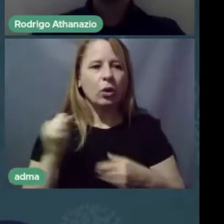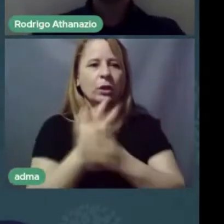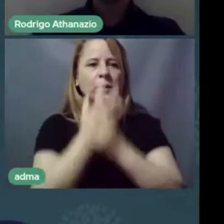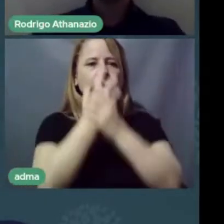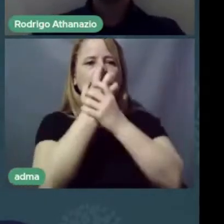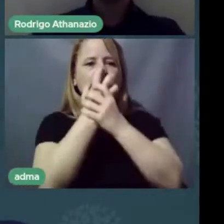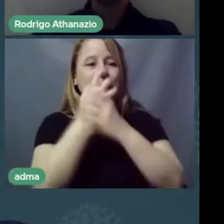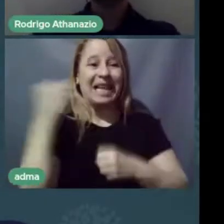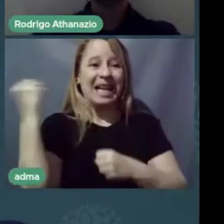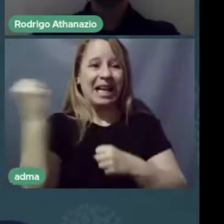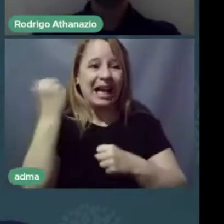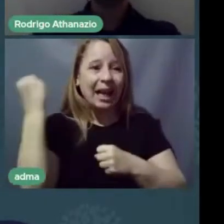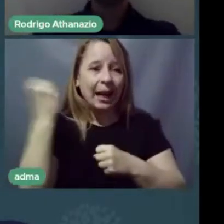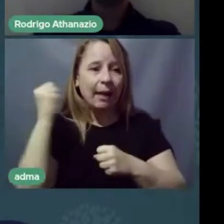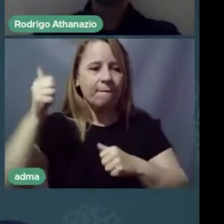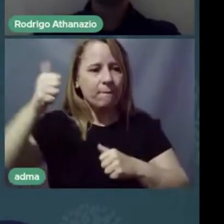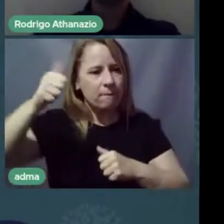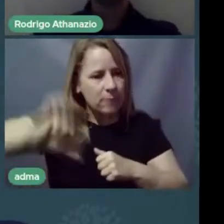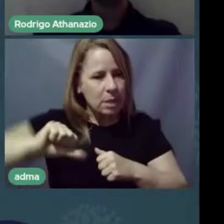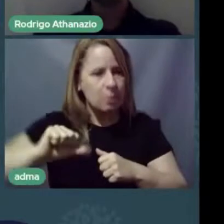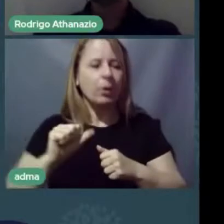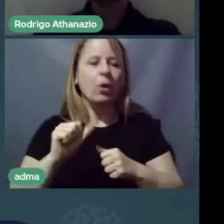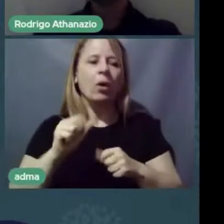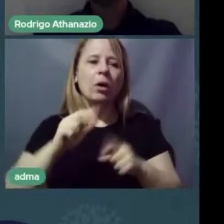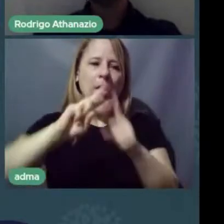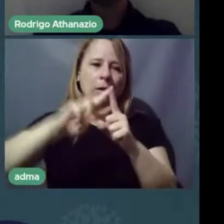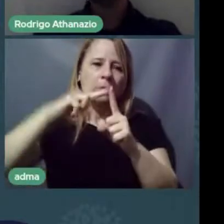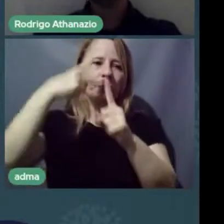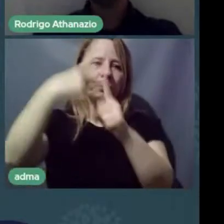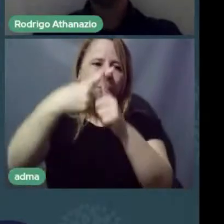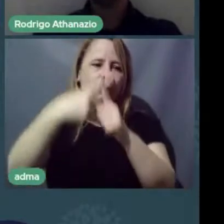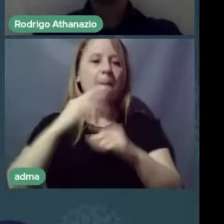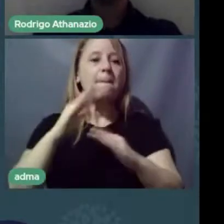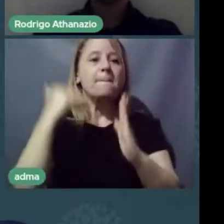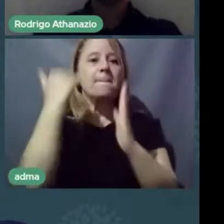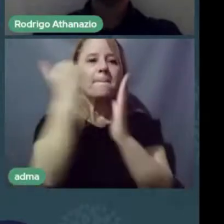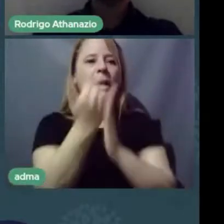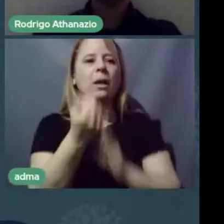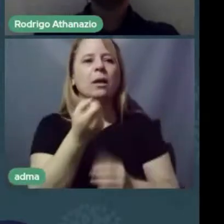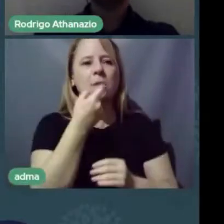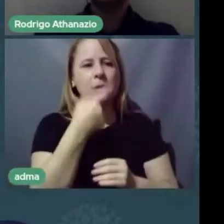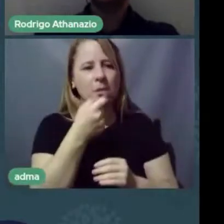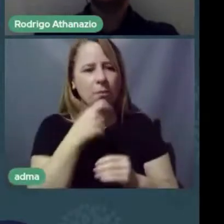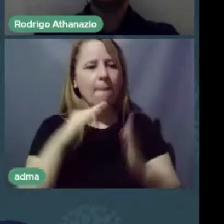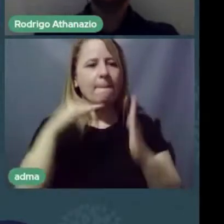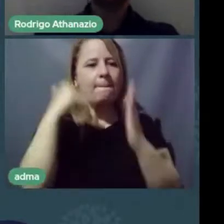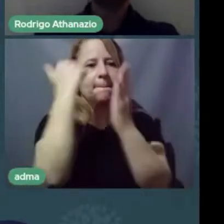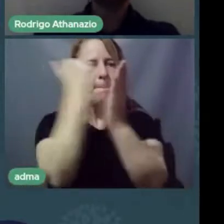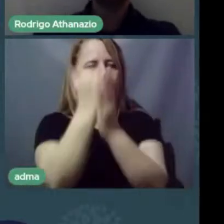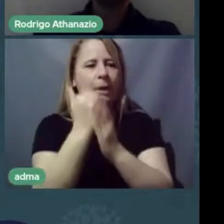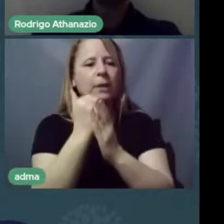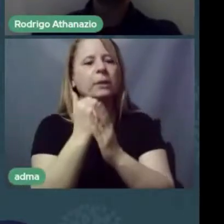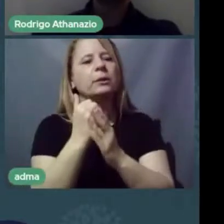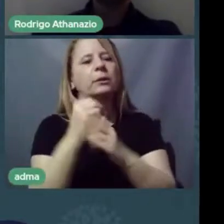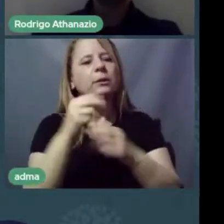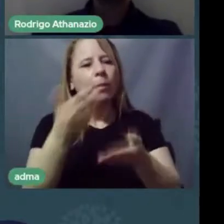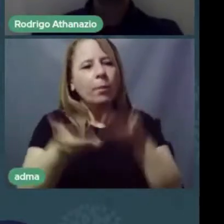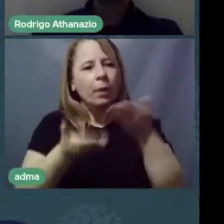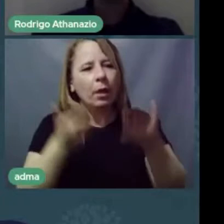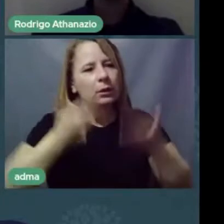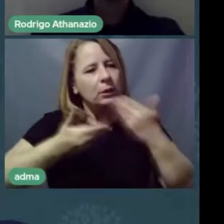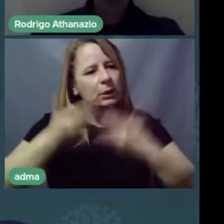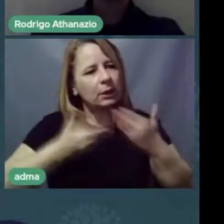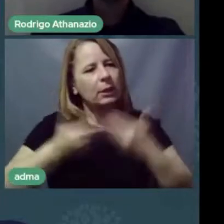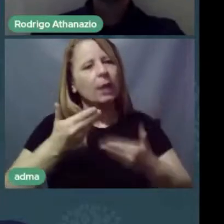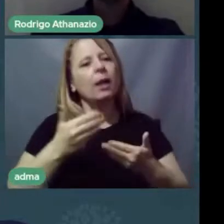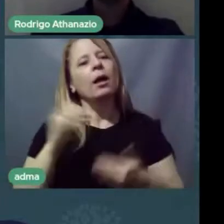a gravidade do meu indivíduo, maior a dose de medicação que eu vou dar naqueles meus degraus do tratamento da asma. E óbvio que eu